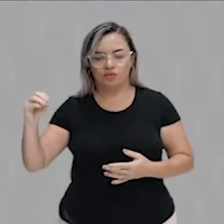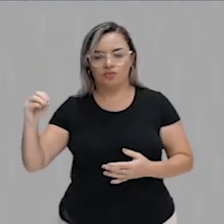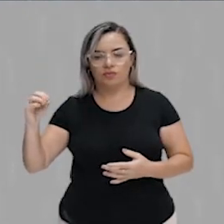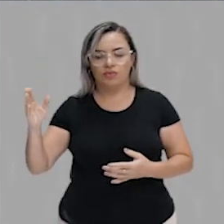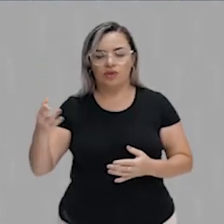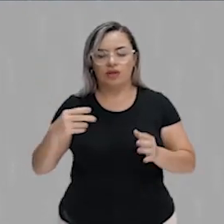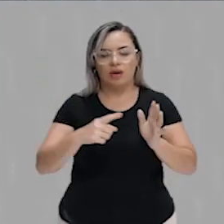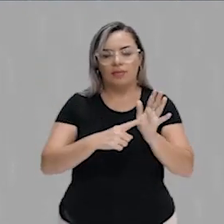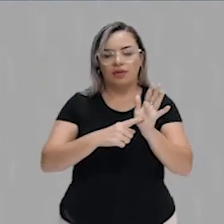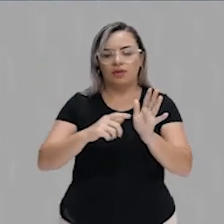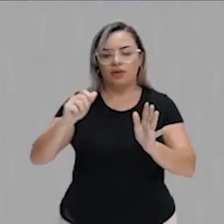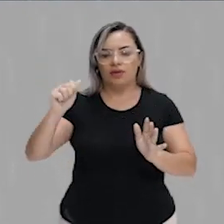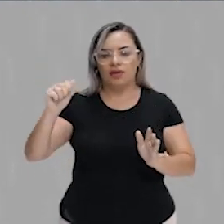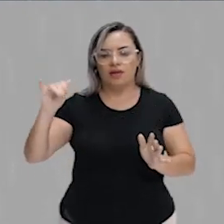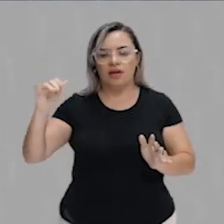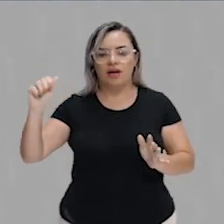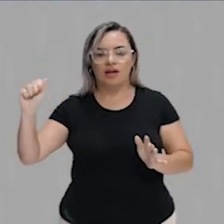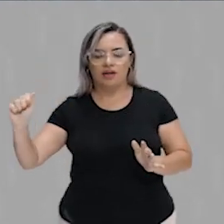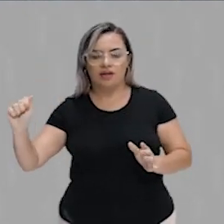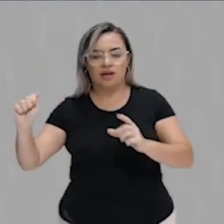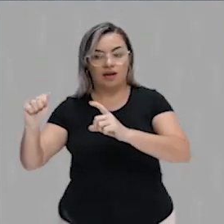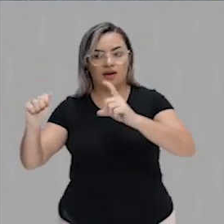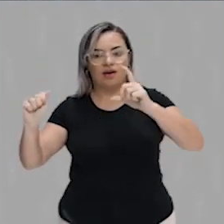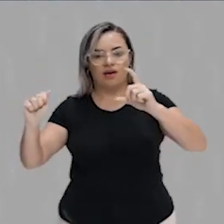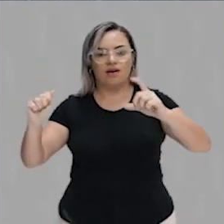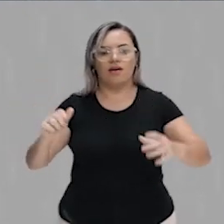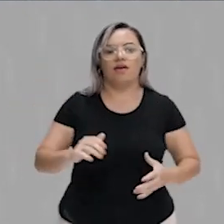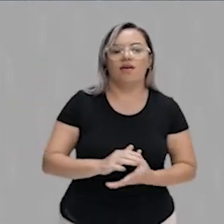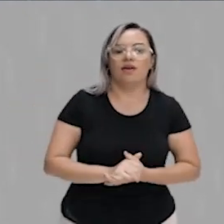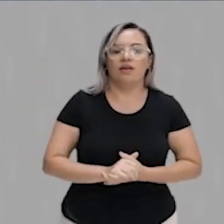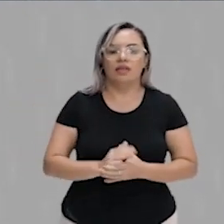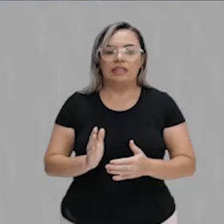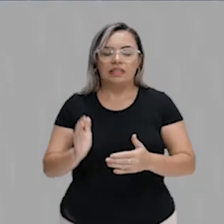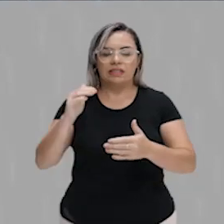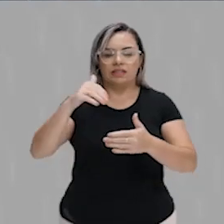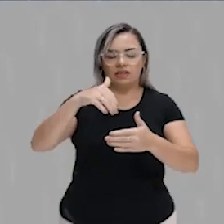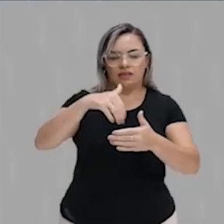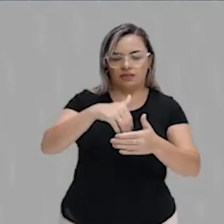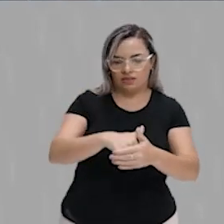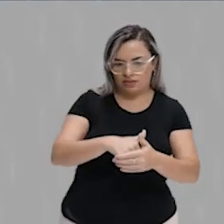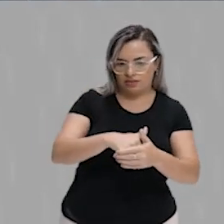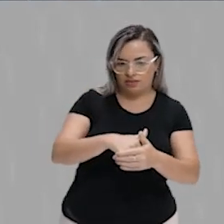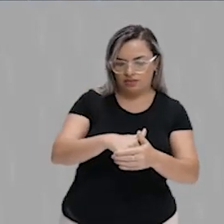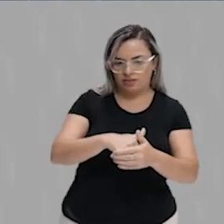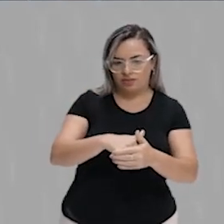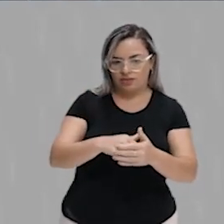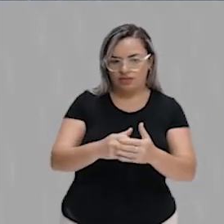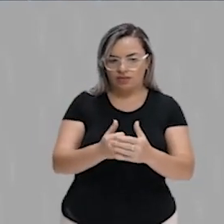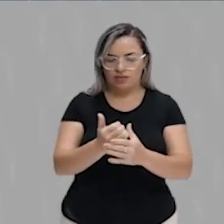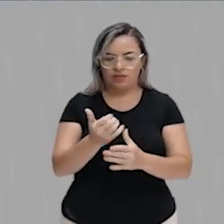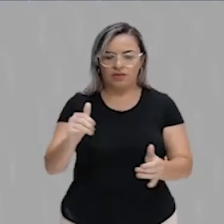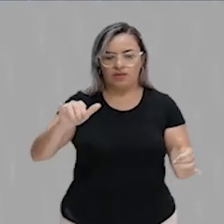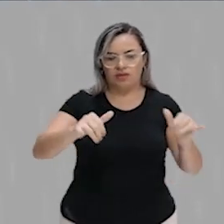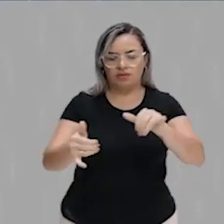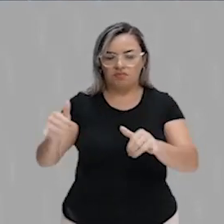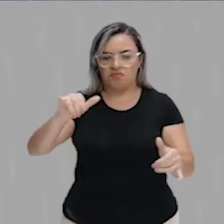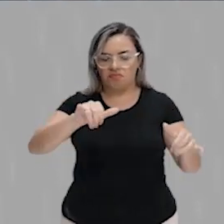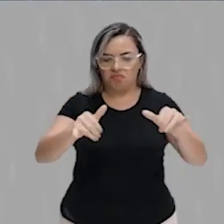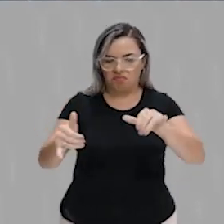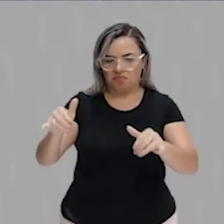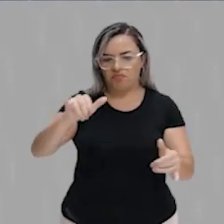as auxinas que são sintéticas, ou seja, aquelas auxinas que são produzidas em laboratório,